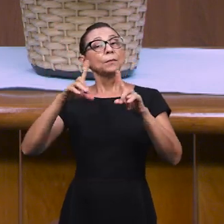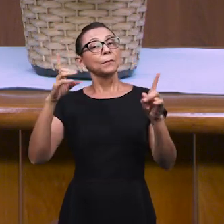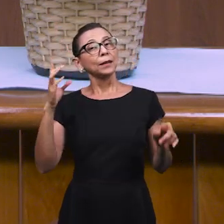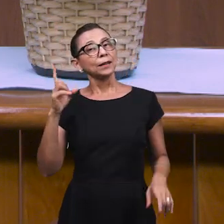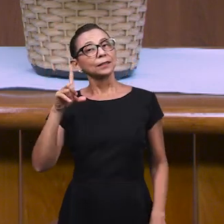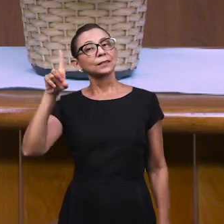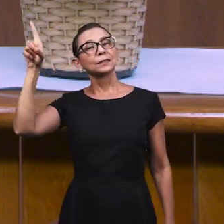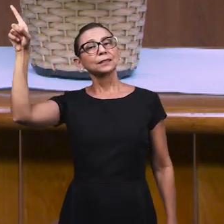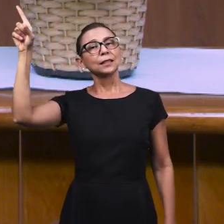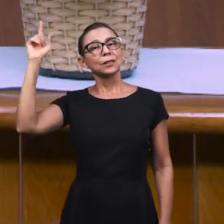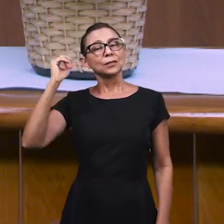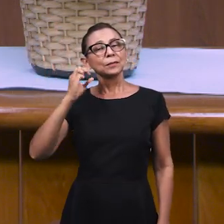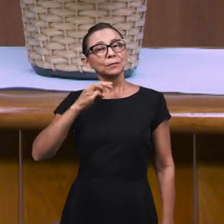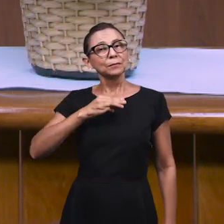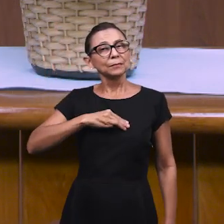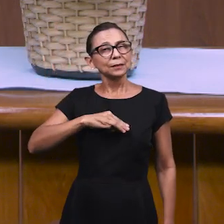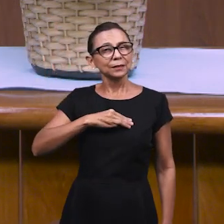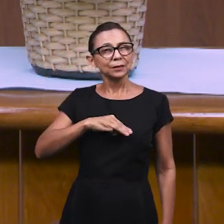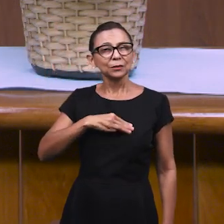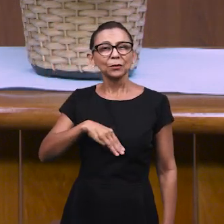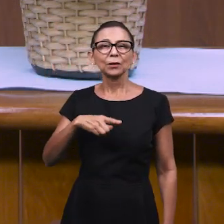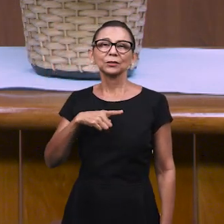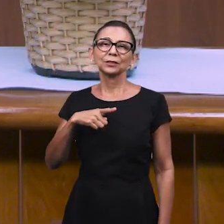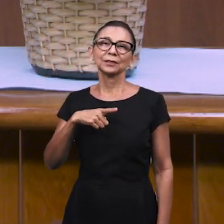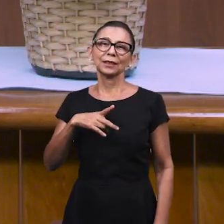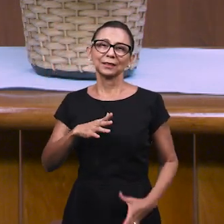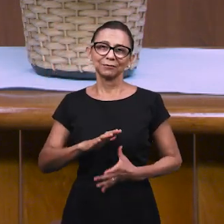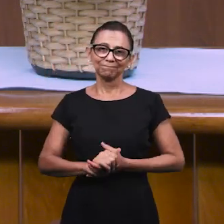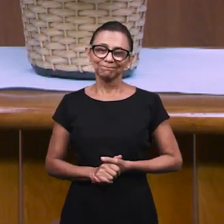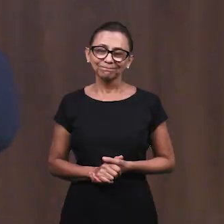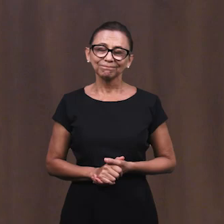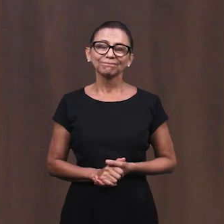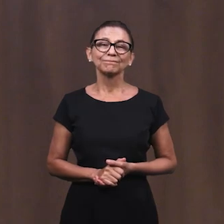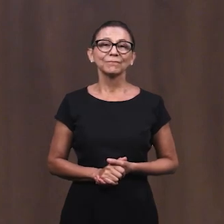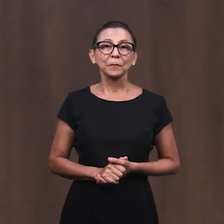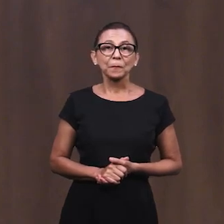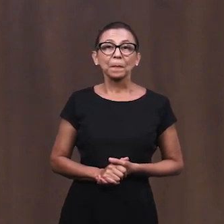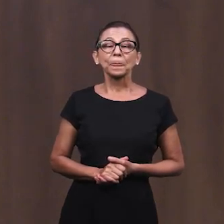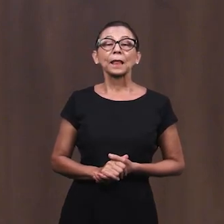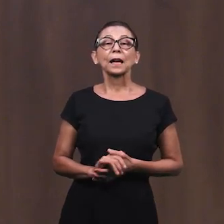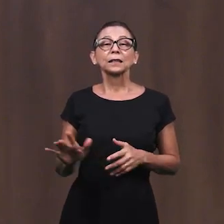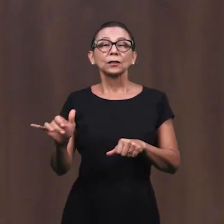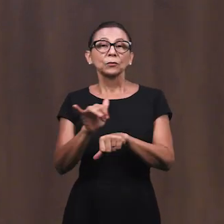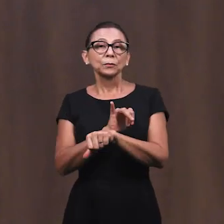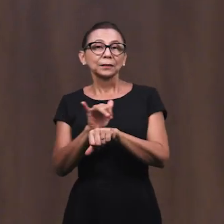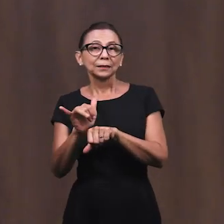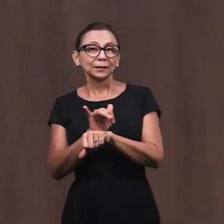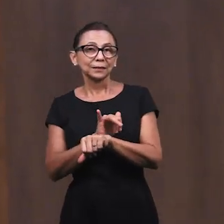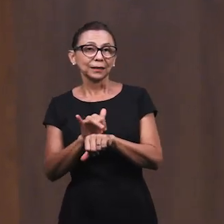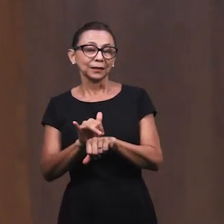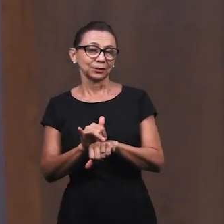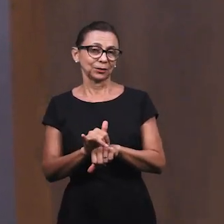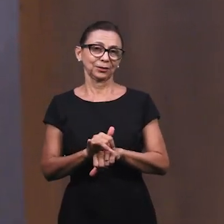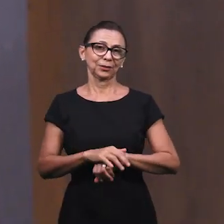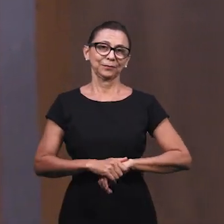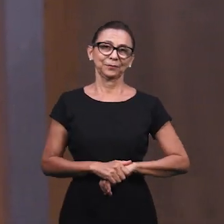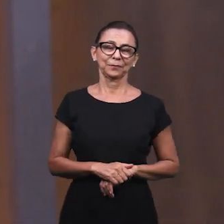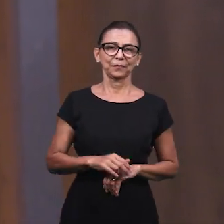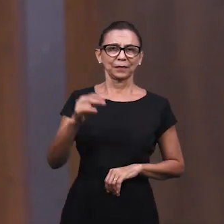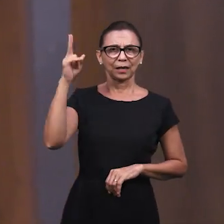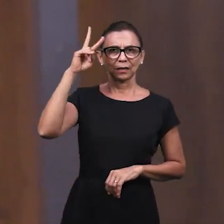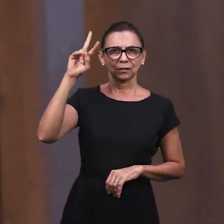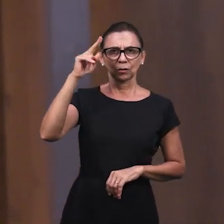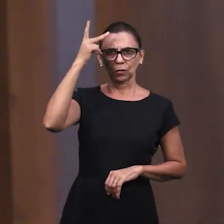sua infinita misericórdia, não encerrou ali a história do homem. A história do homem não termina no pecado.